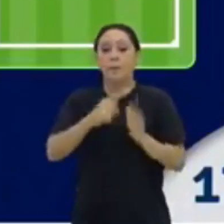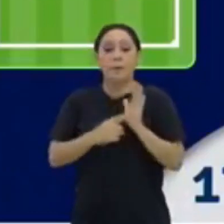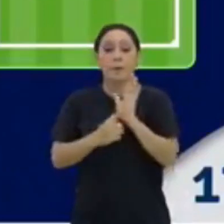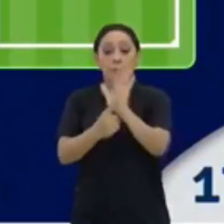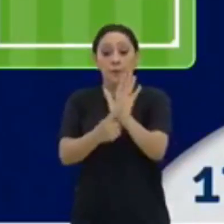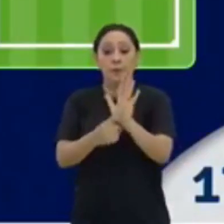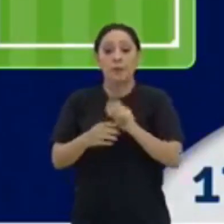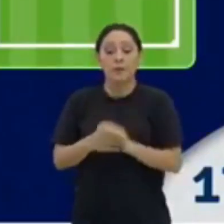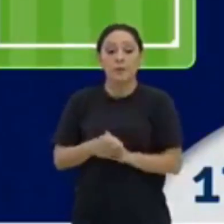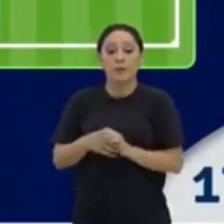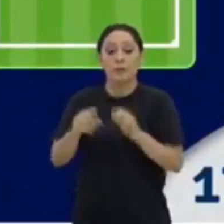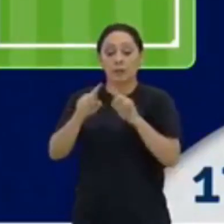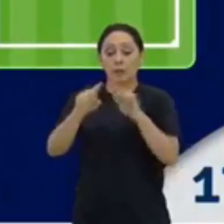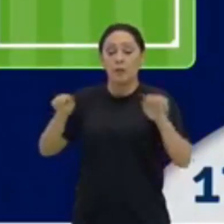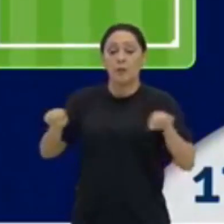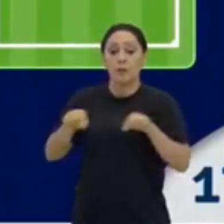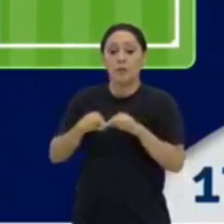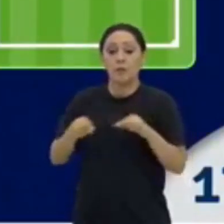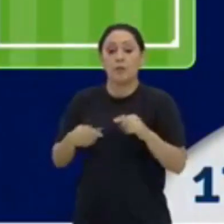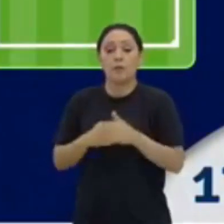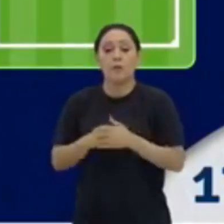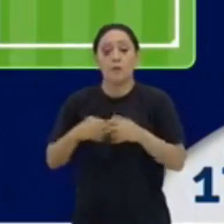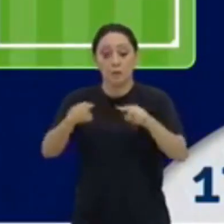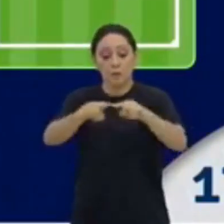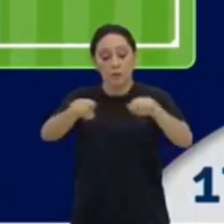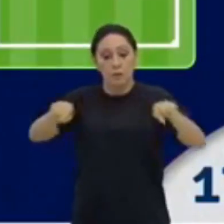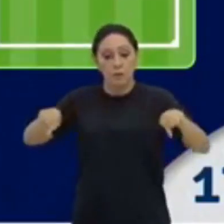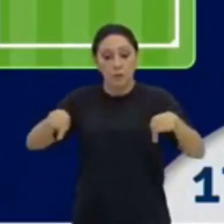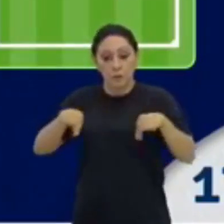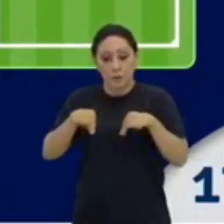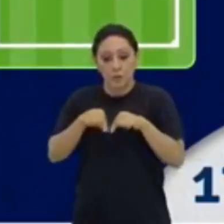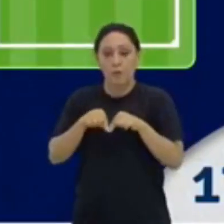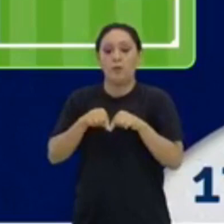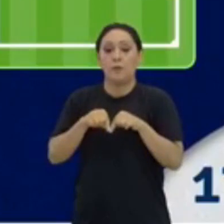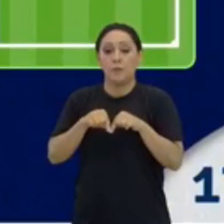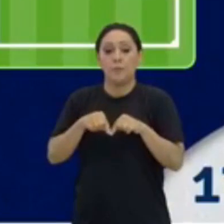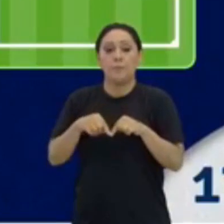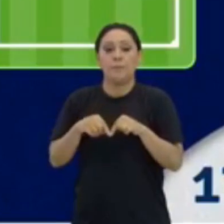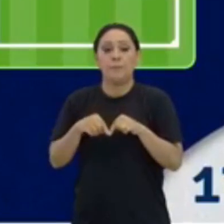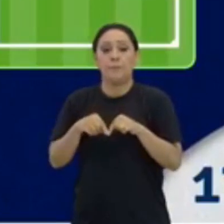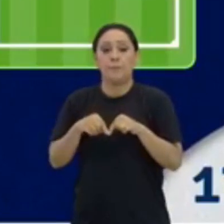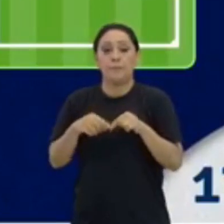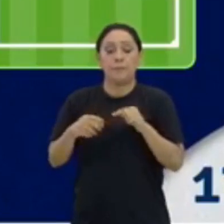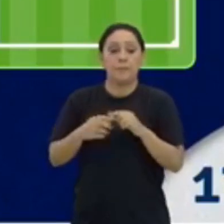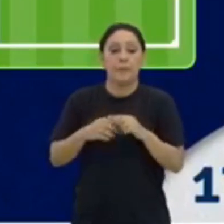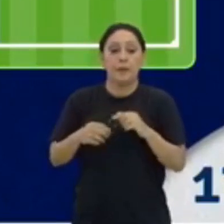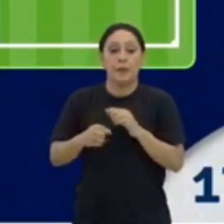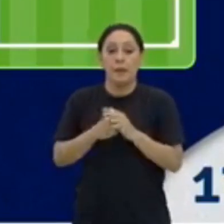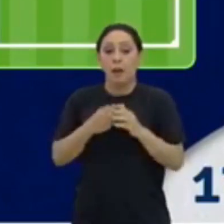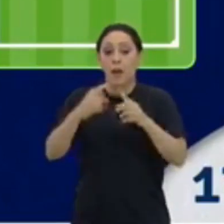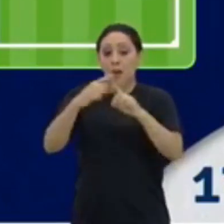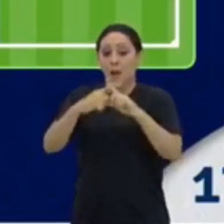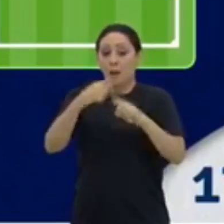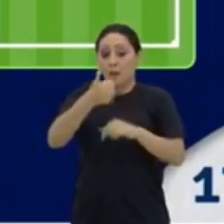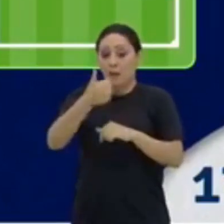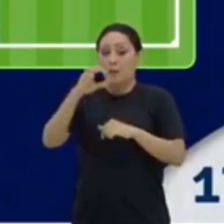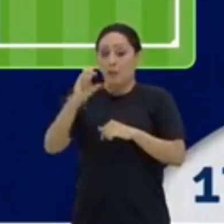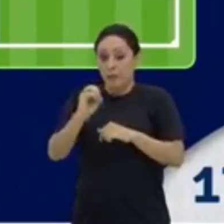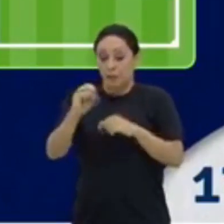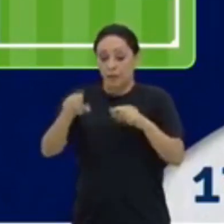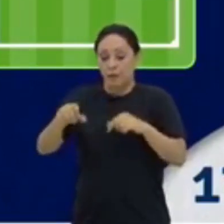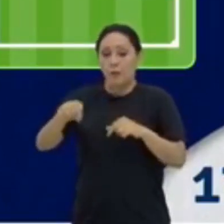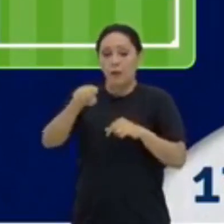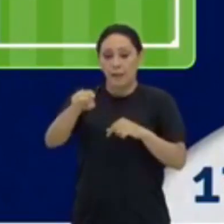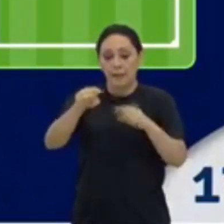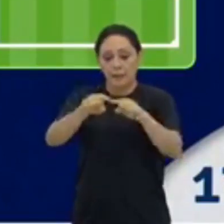ti, unidade de medida decimais, na verdade, são múltiplos de 10, tudo bem? Que seria a área. Gente, se aqui